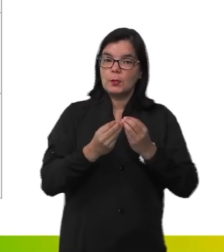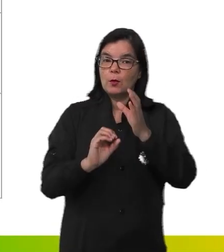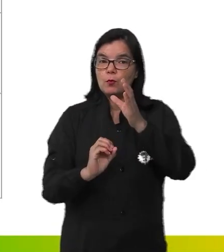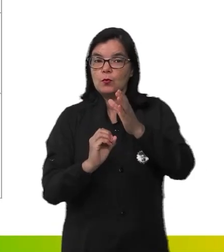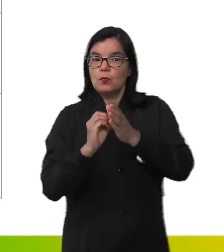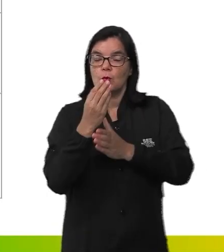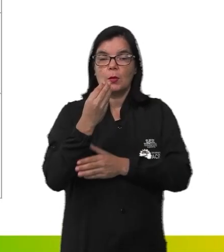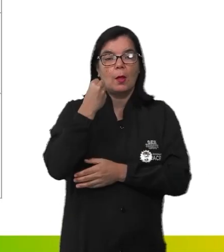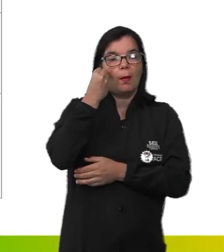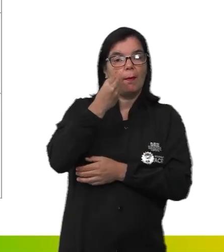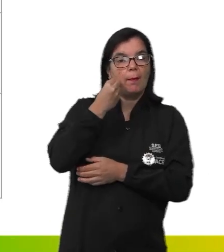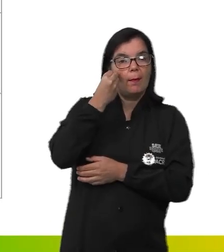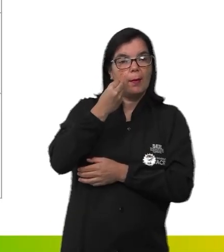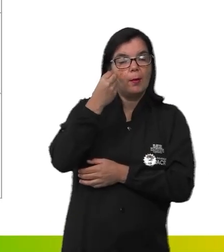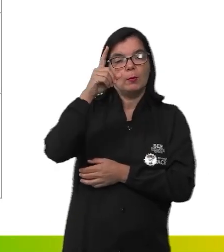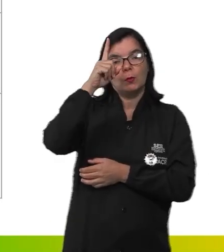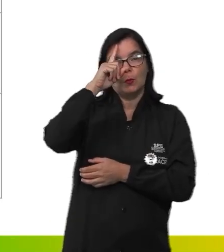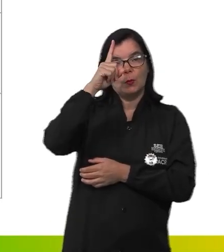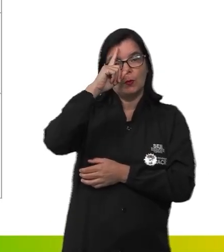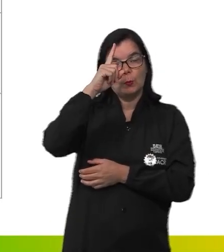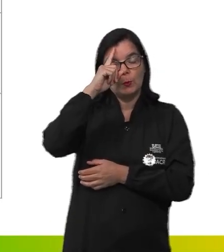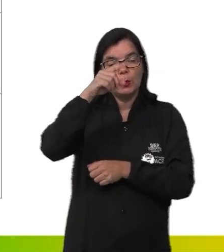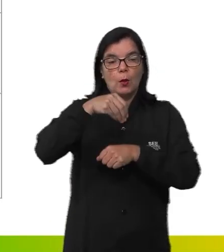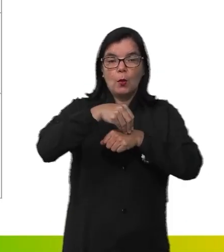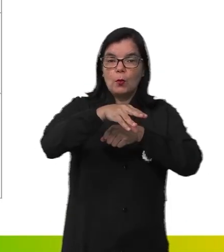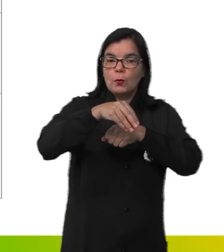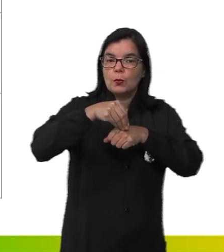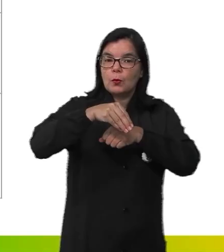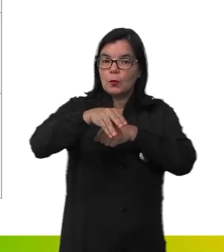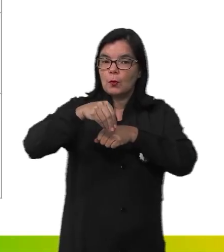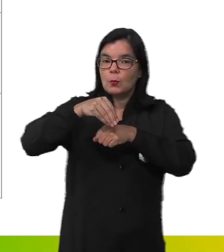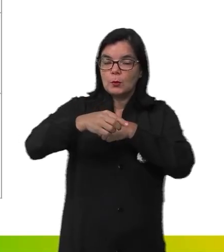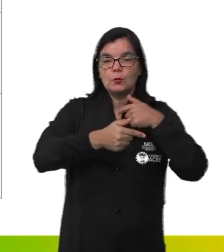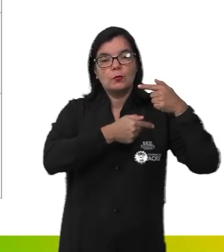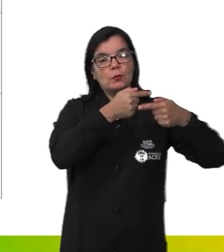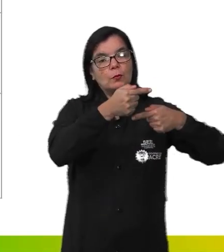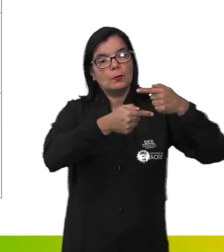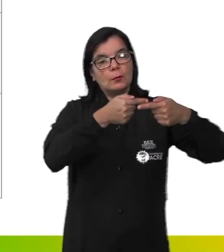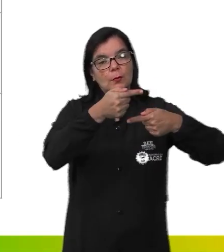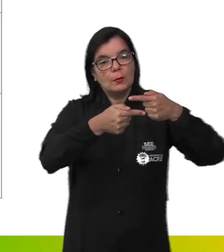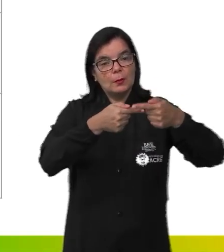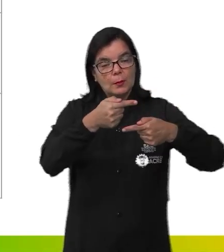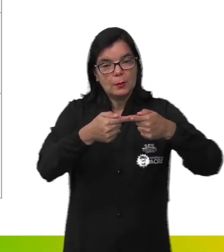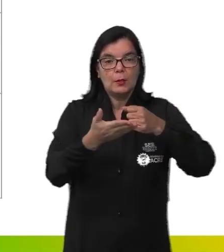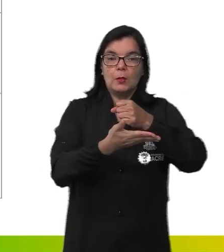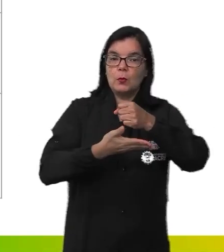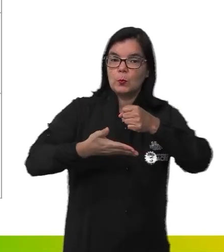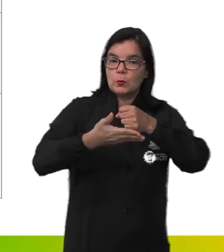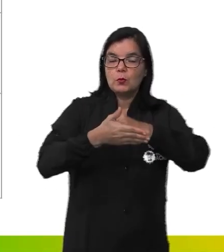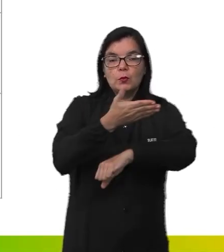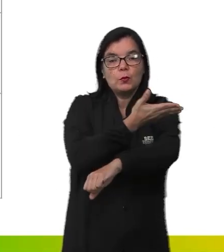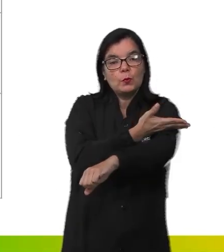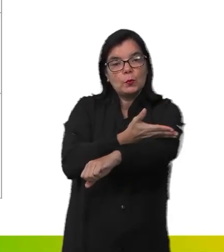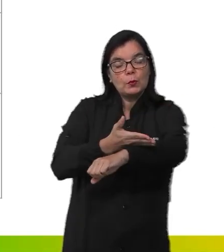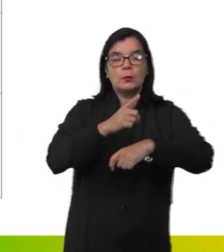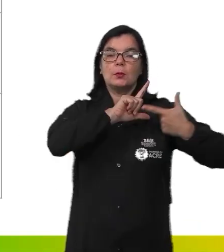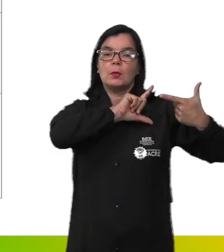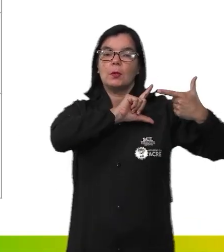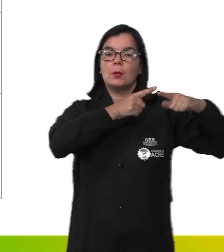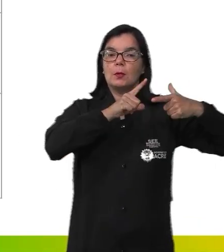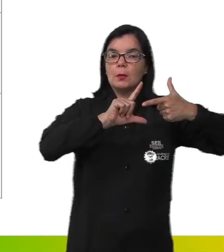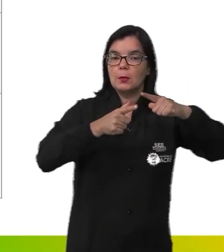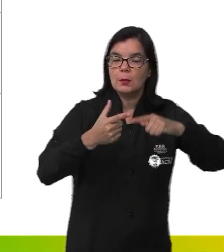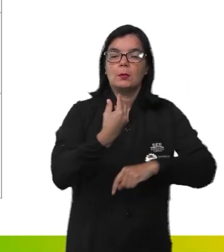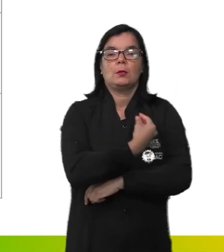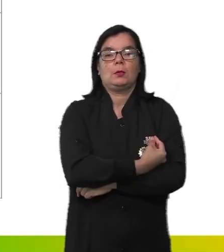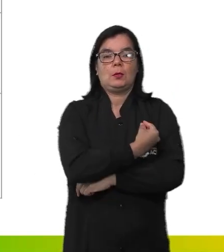a partir da experiência cotidiana, transmitido oralmente entre gerações e baseado em costumes, tradições e